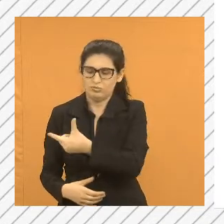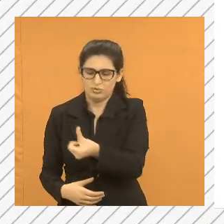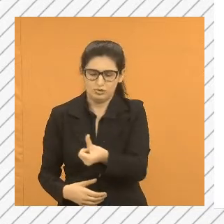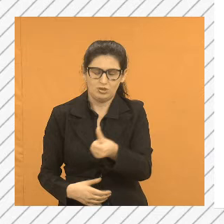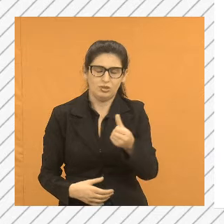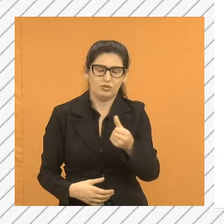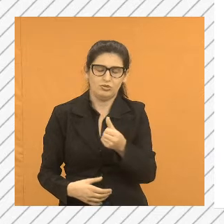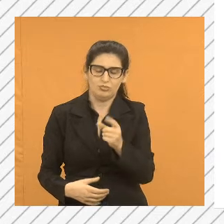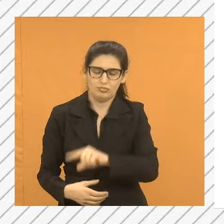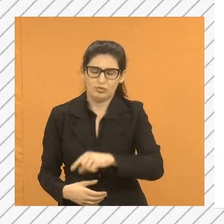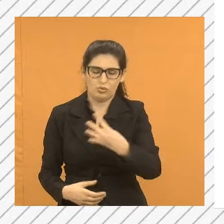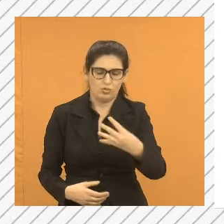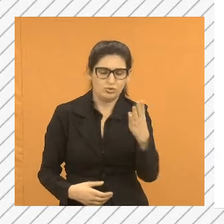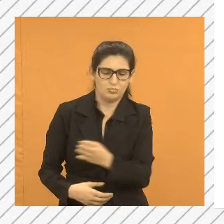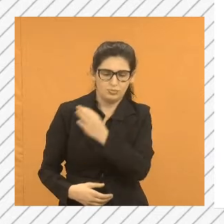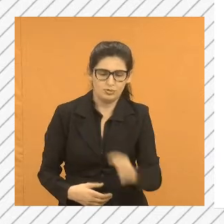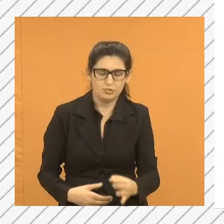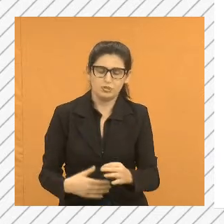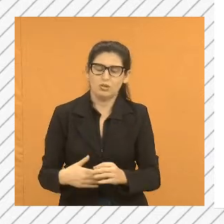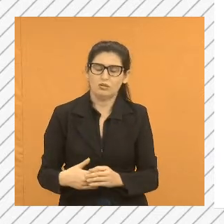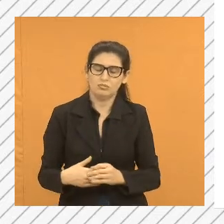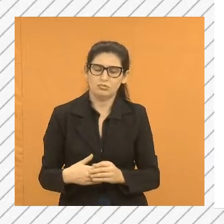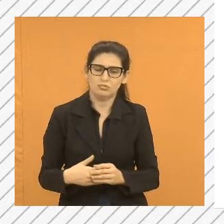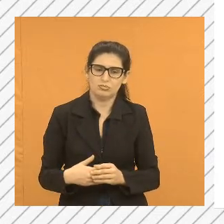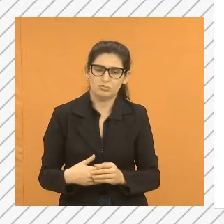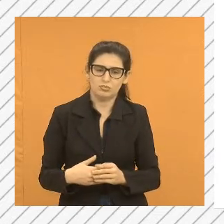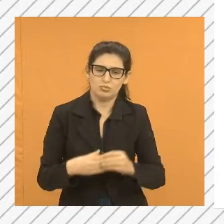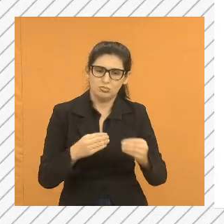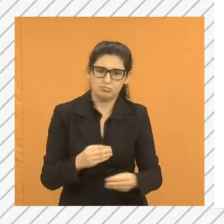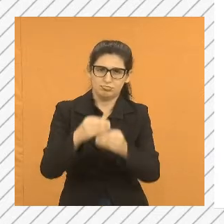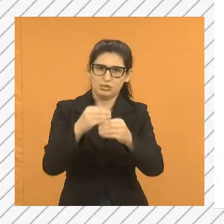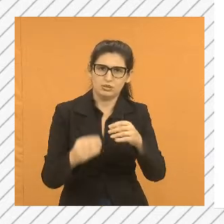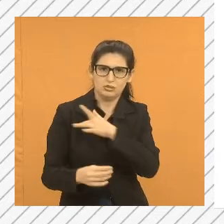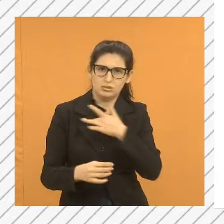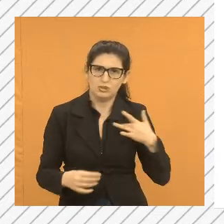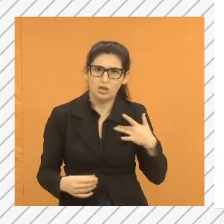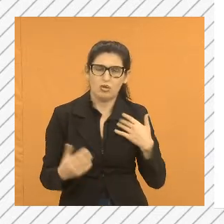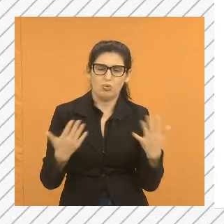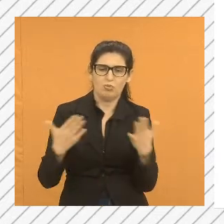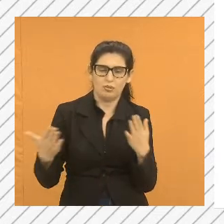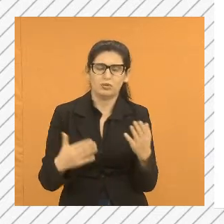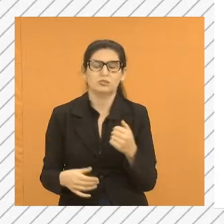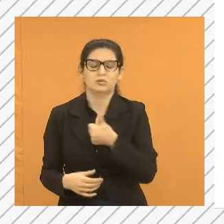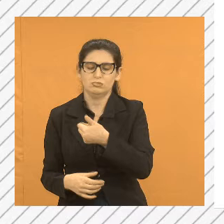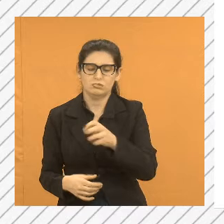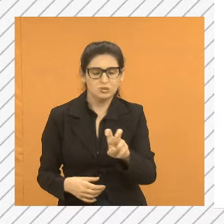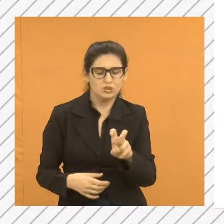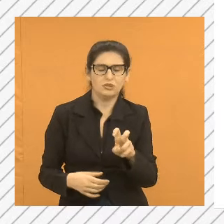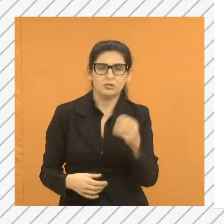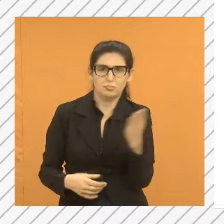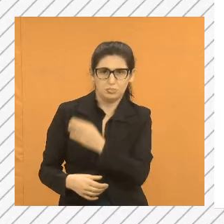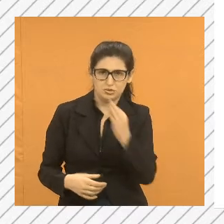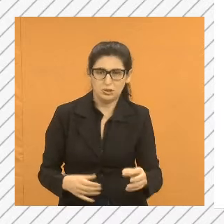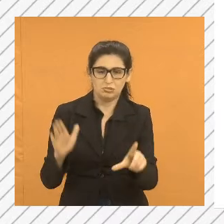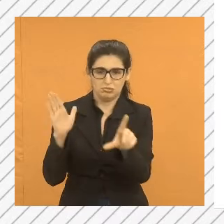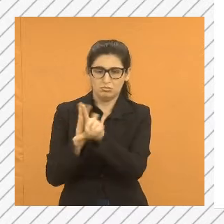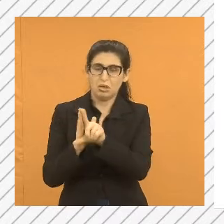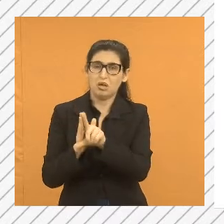26,4% está sendo aplicado na saúde contra o 15% que determina a lei.